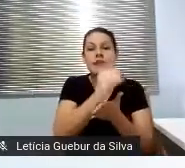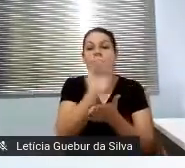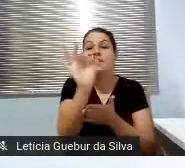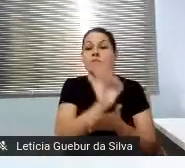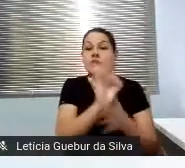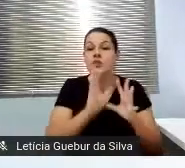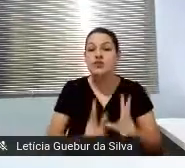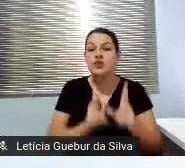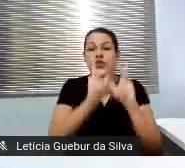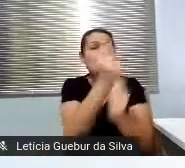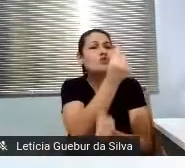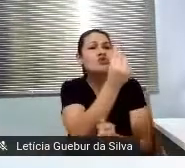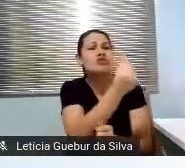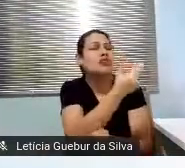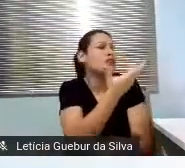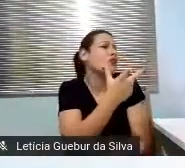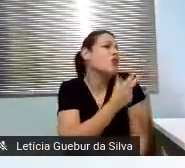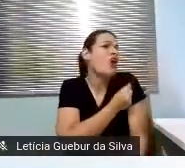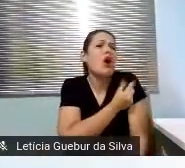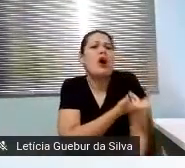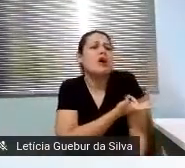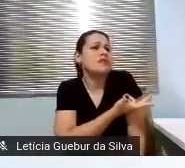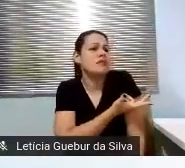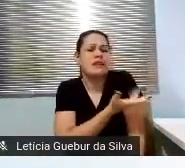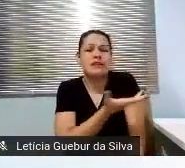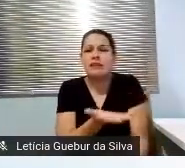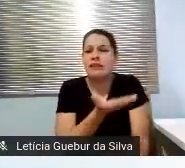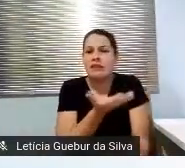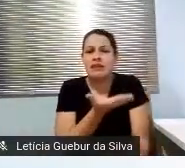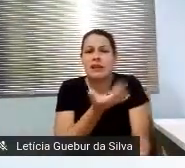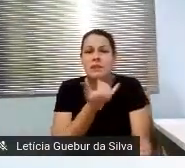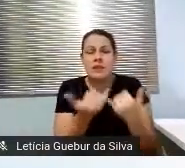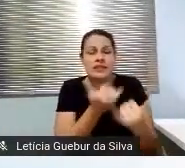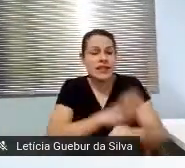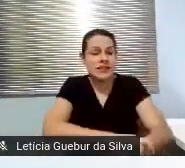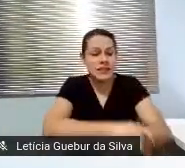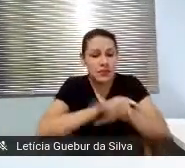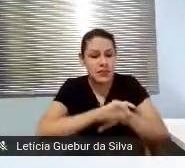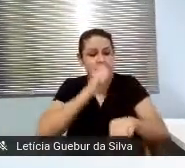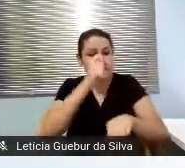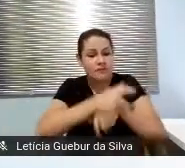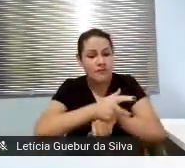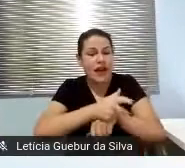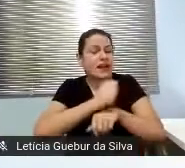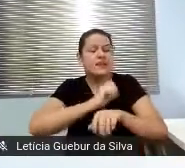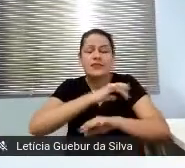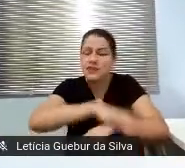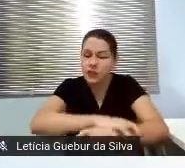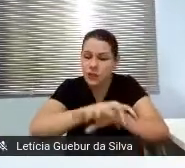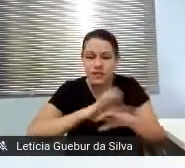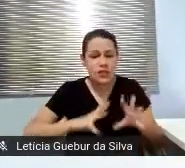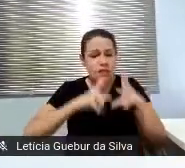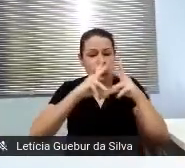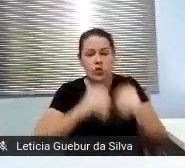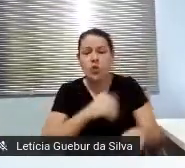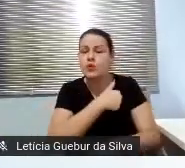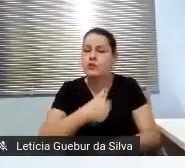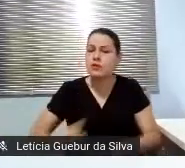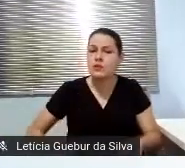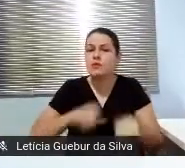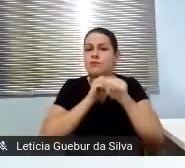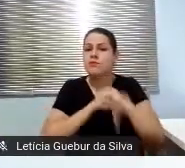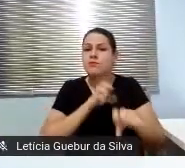que são o Fundeb é uma instituição, ele é uma garantia da educação pública nesse país, que já é complicada, e eles